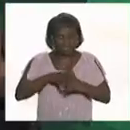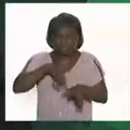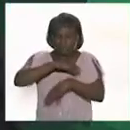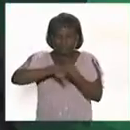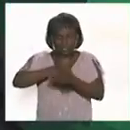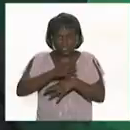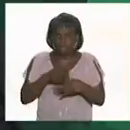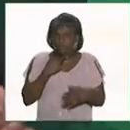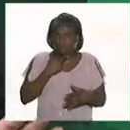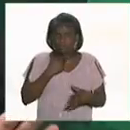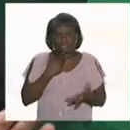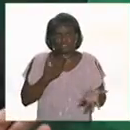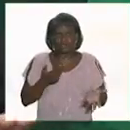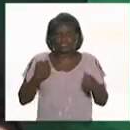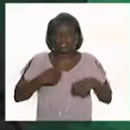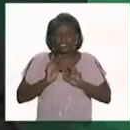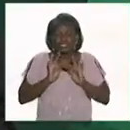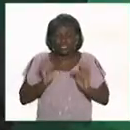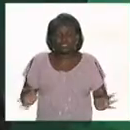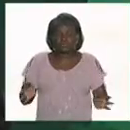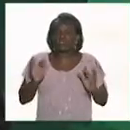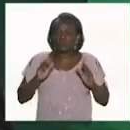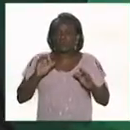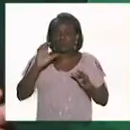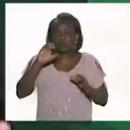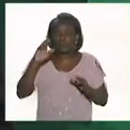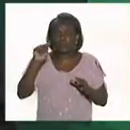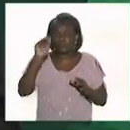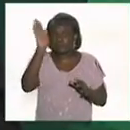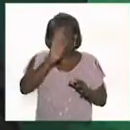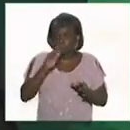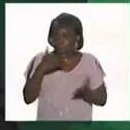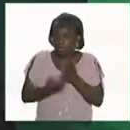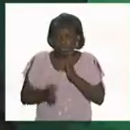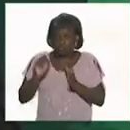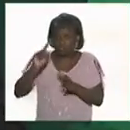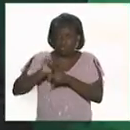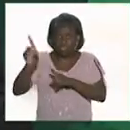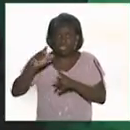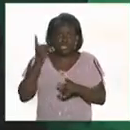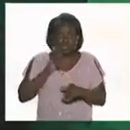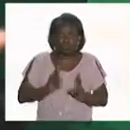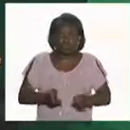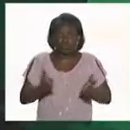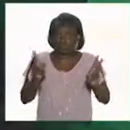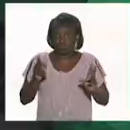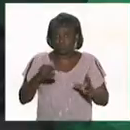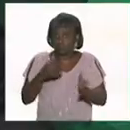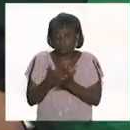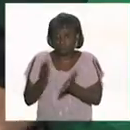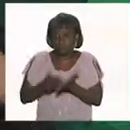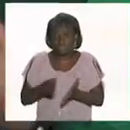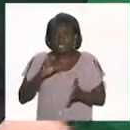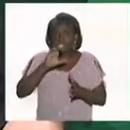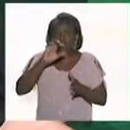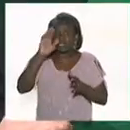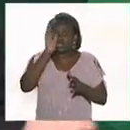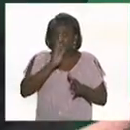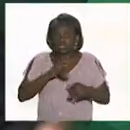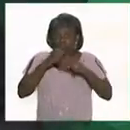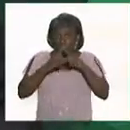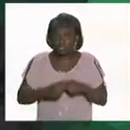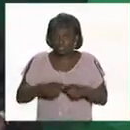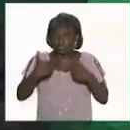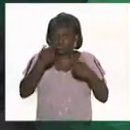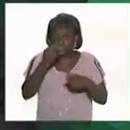a embolar. O campeonato ele não pode ter essa embolação. Ele tem que ser simples. É igual a Copa do Brasil. Perdeu, tá fora, ganhou, continua. Eliminatório. Campeonato